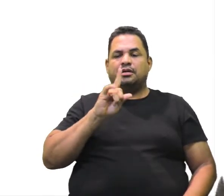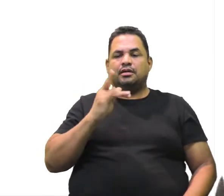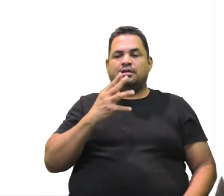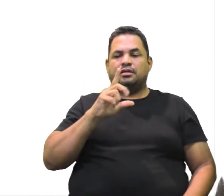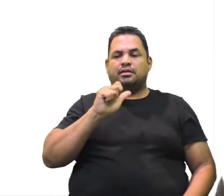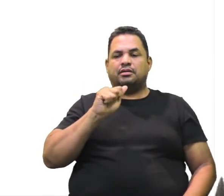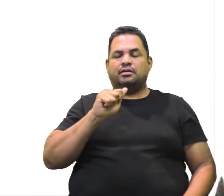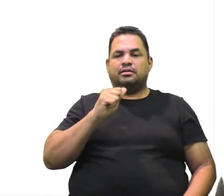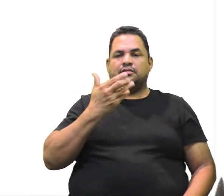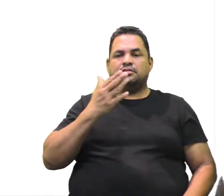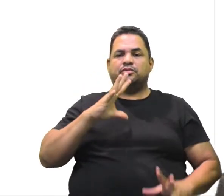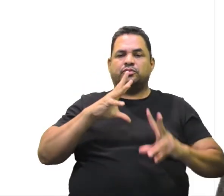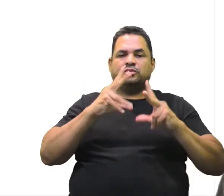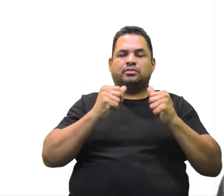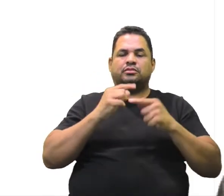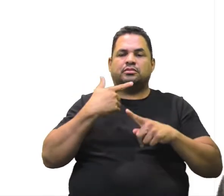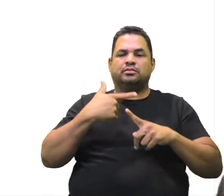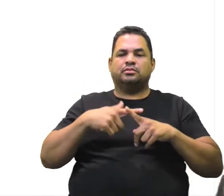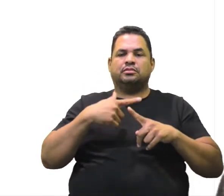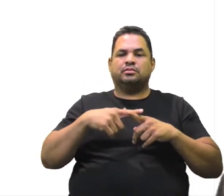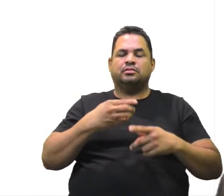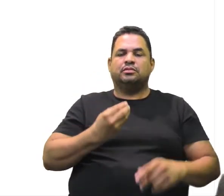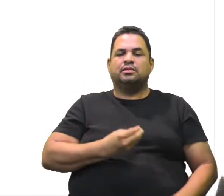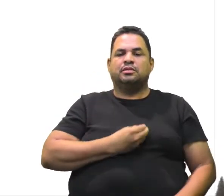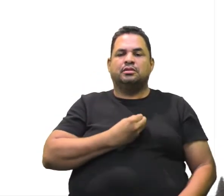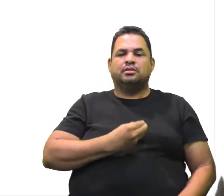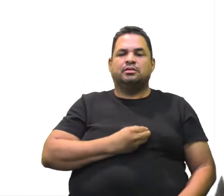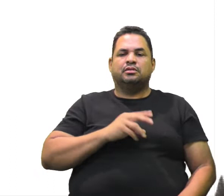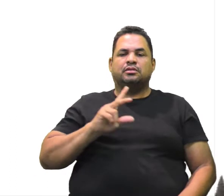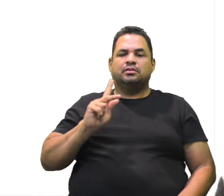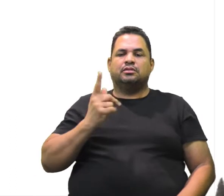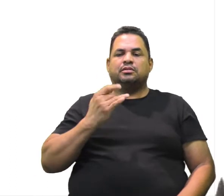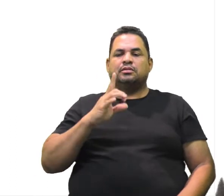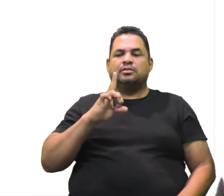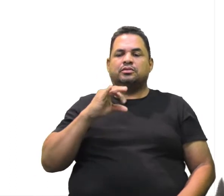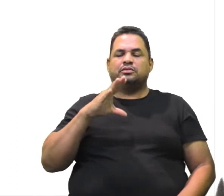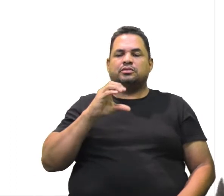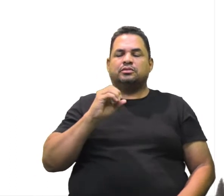enfim. Tudo isso porque a presença de hidróxido